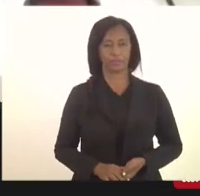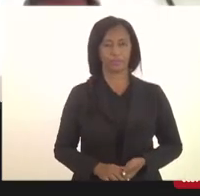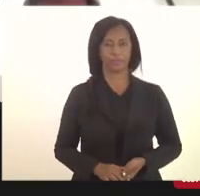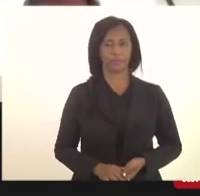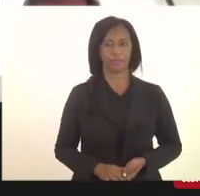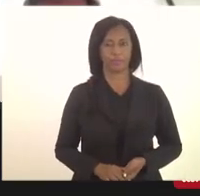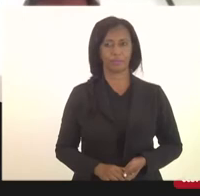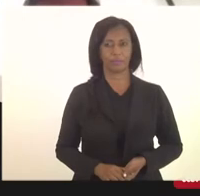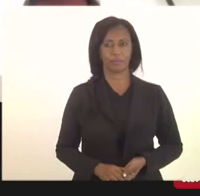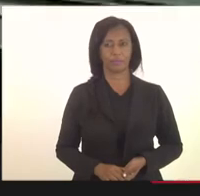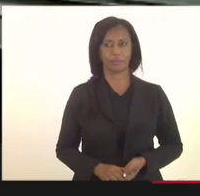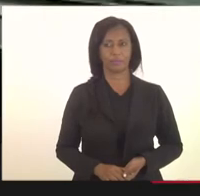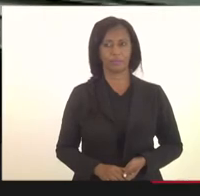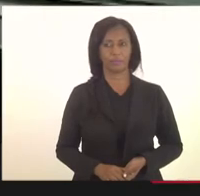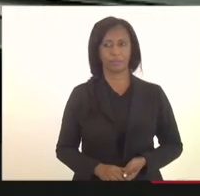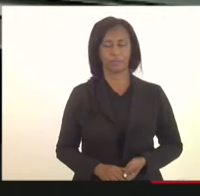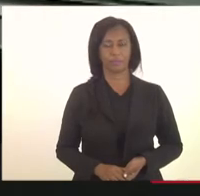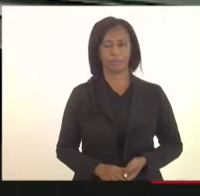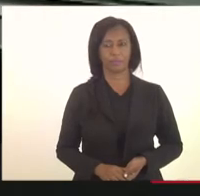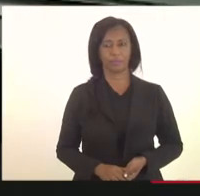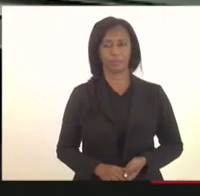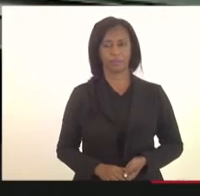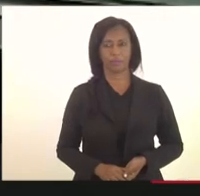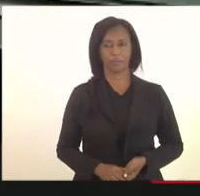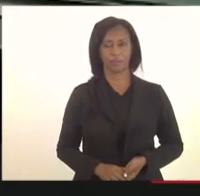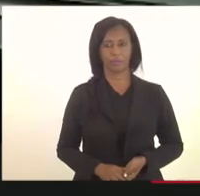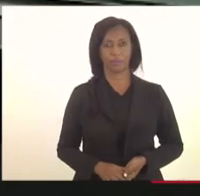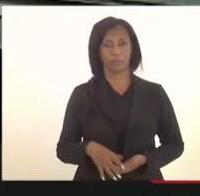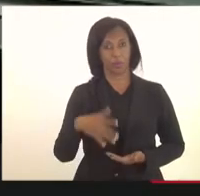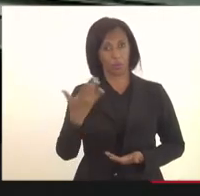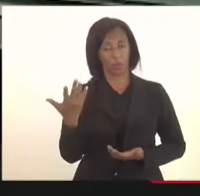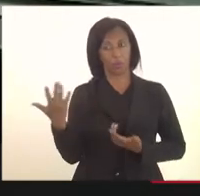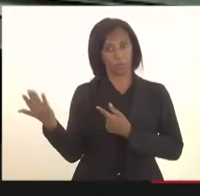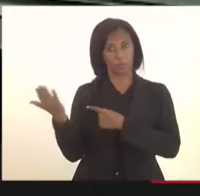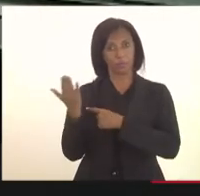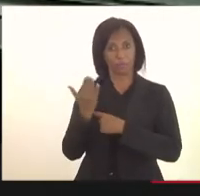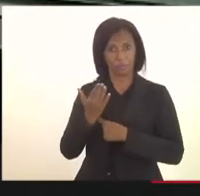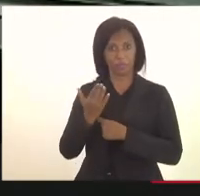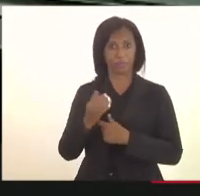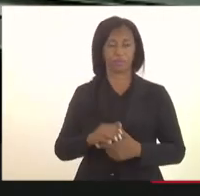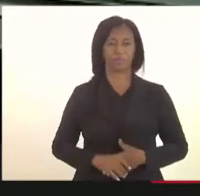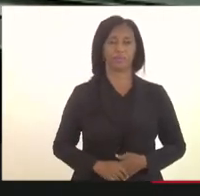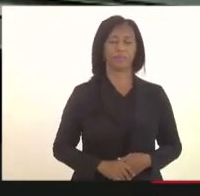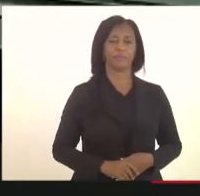a gente vai fazer aqui posteriormente, com seu auxílio,